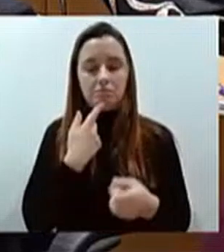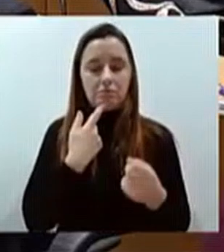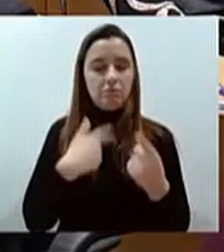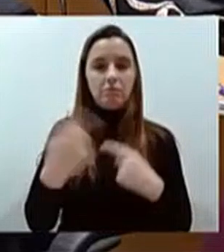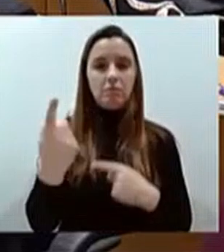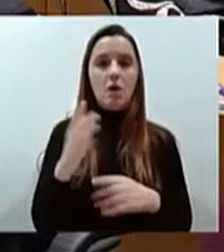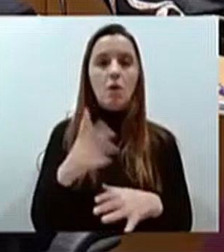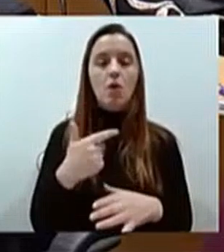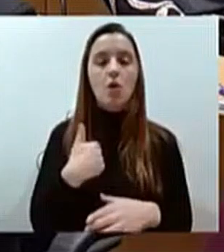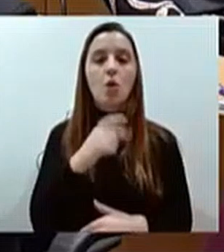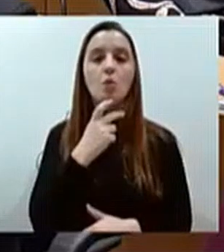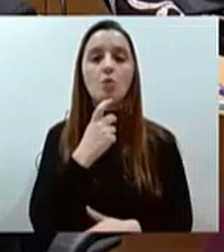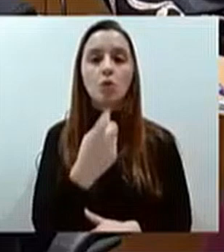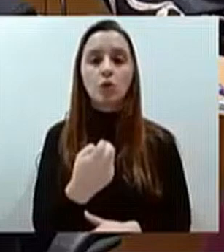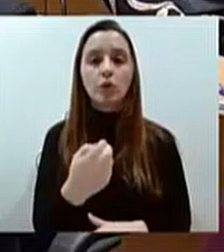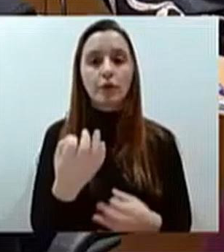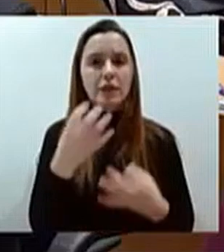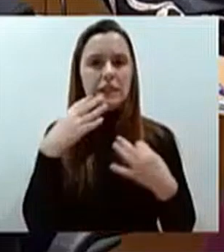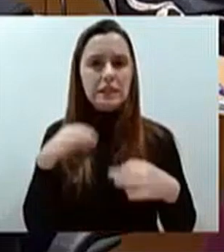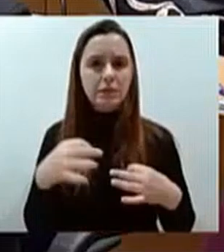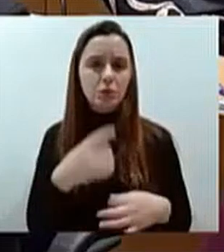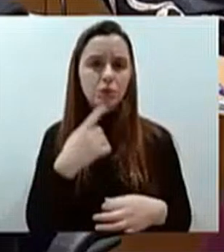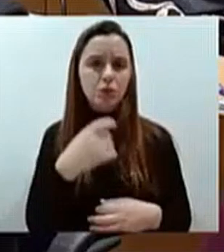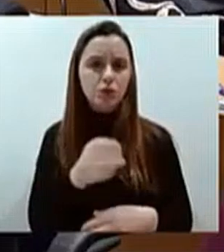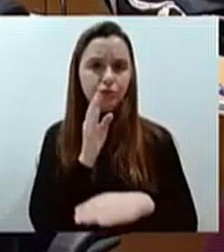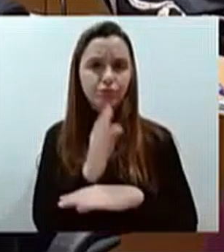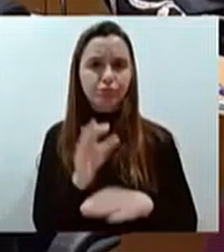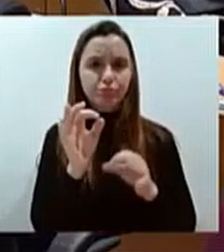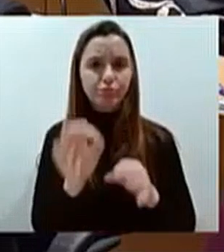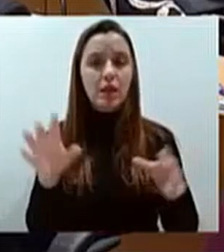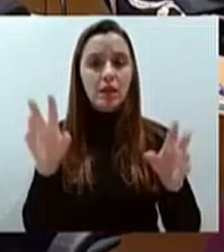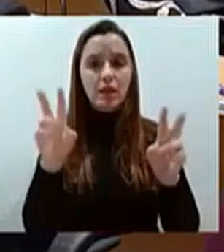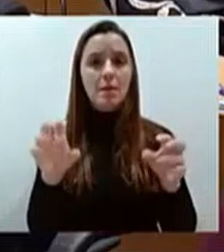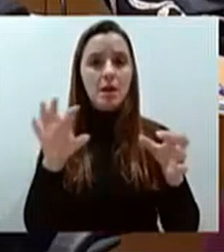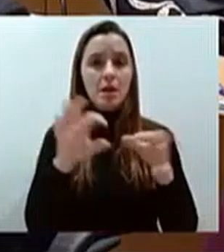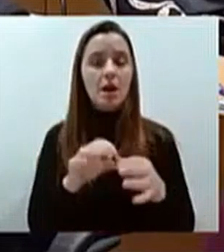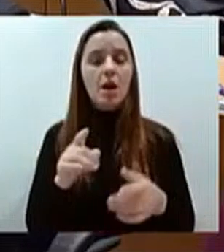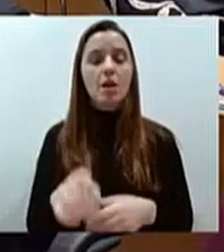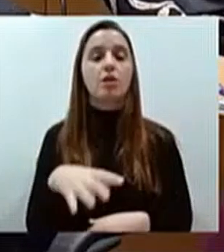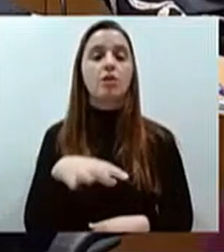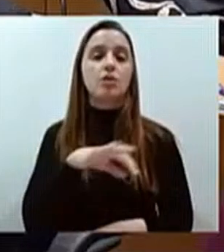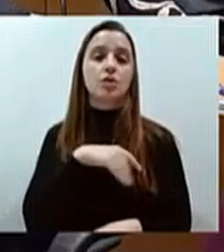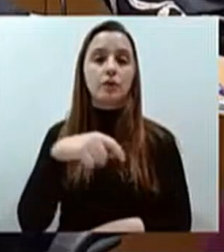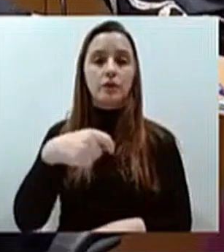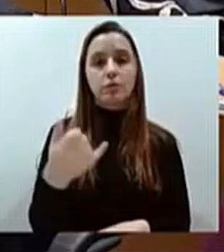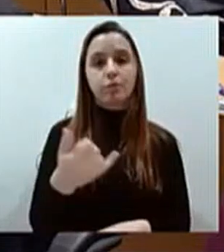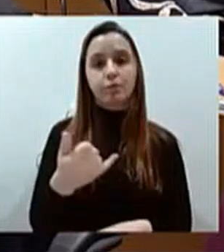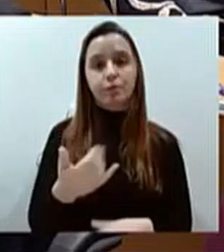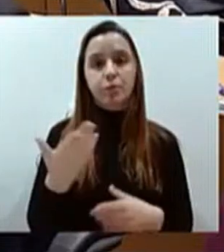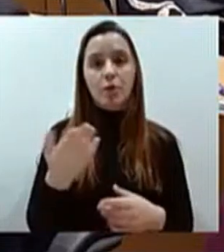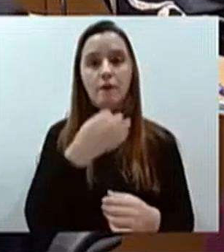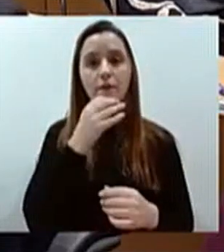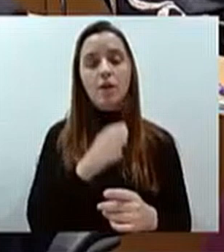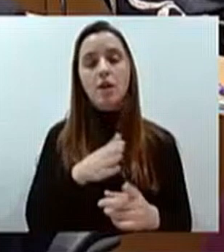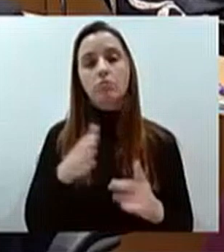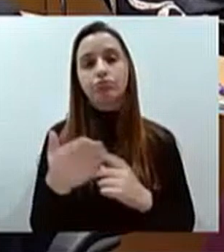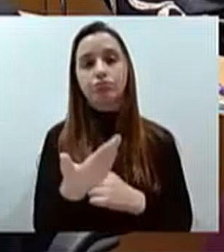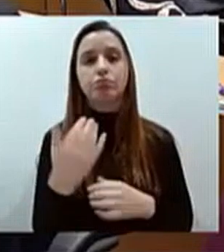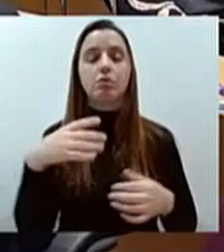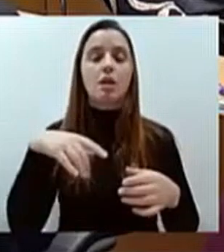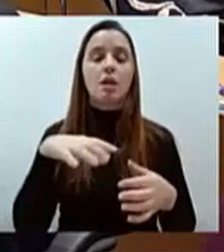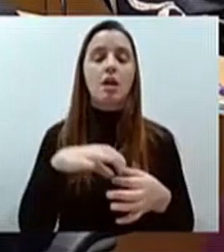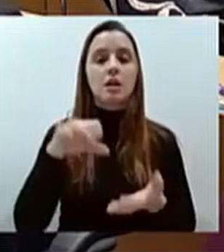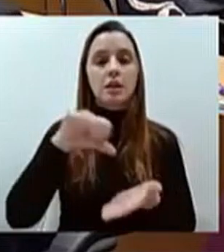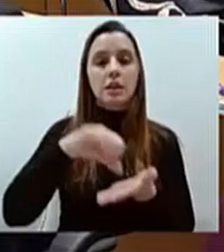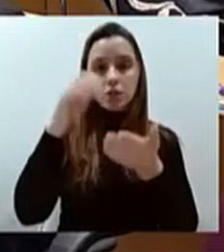pergunta bastante simples, concreta, relacionada com o assunto, e o Sr. Vice-Presidente não resiste a ir falar de centralismo democrático e outras coisas